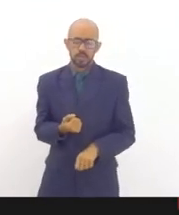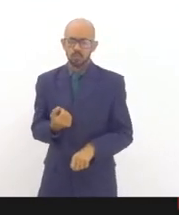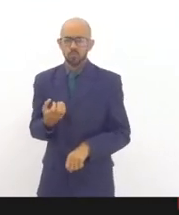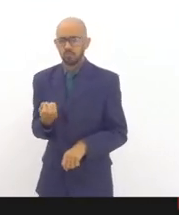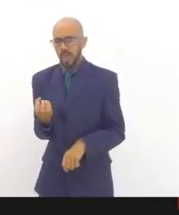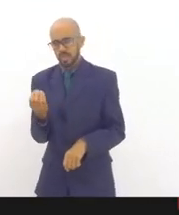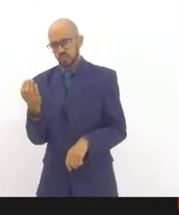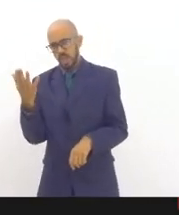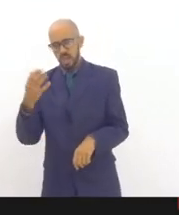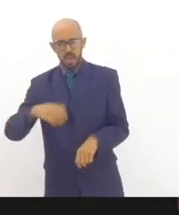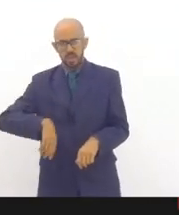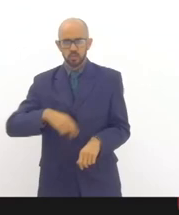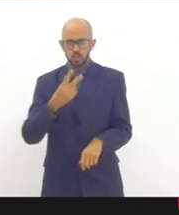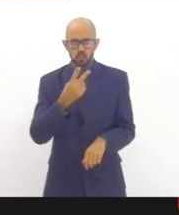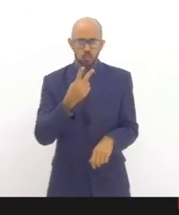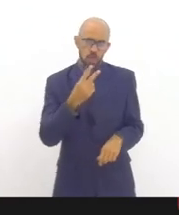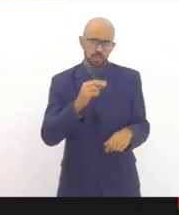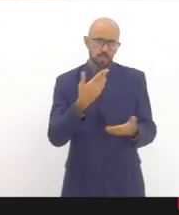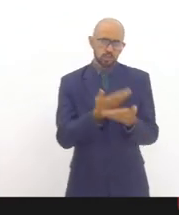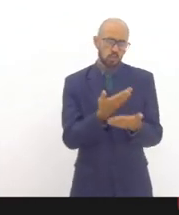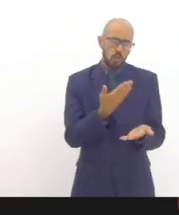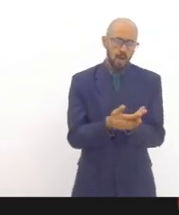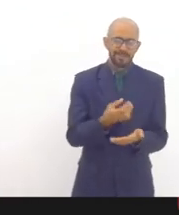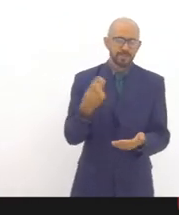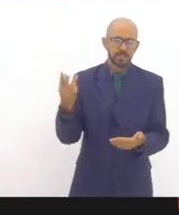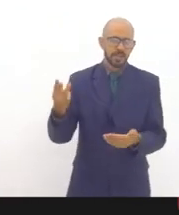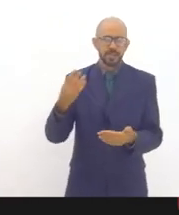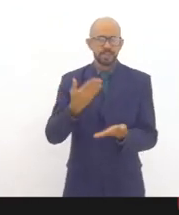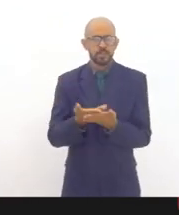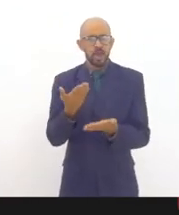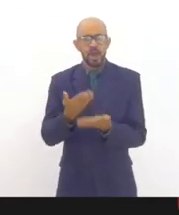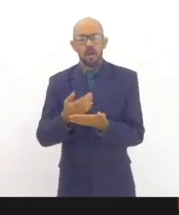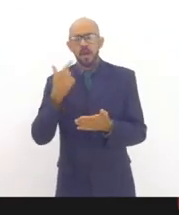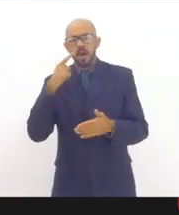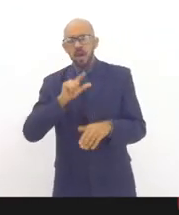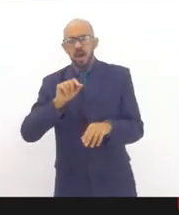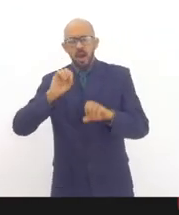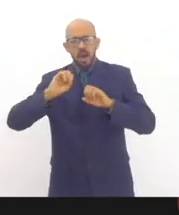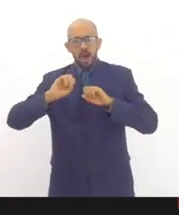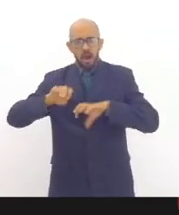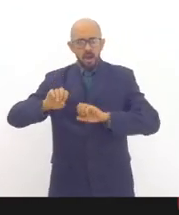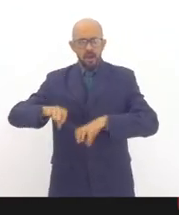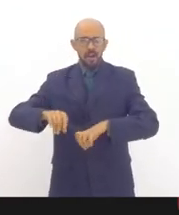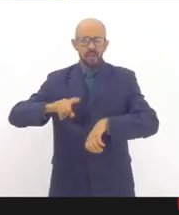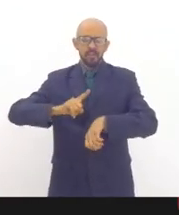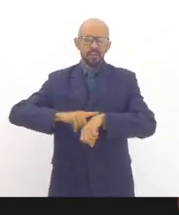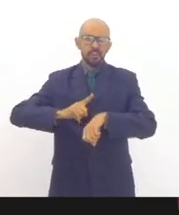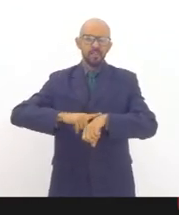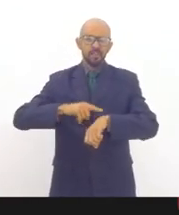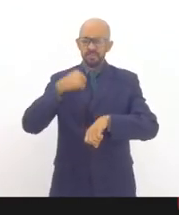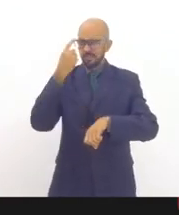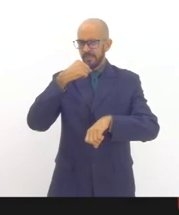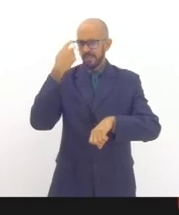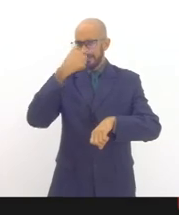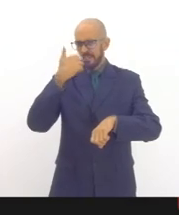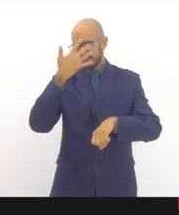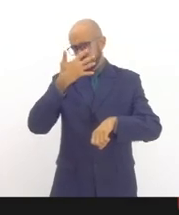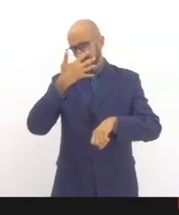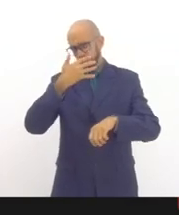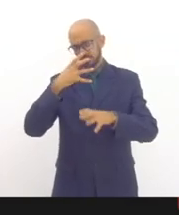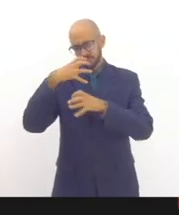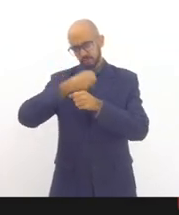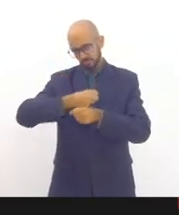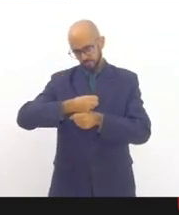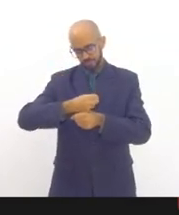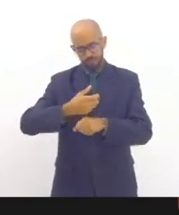às vezes em duas, três escolas para poderem conseguir cumprir os seus tempos de aula. É, isso também já foi citado